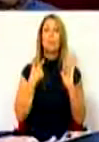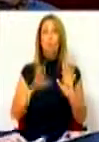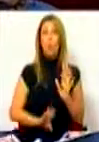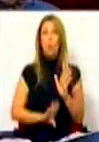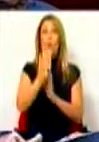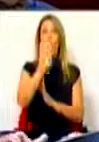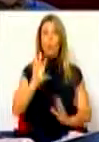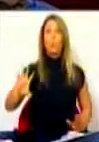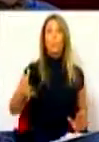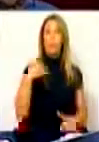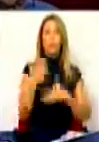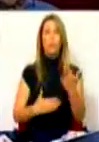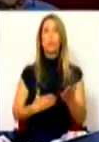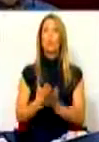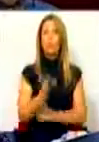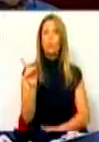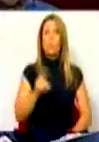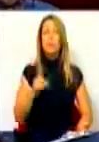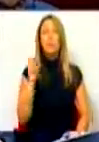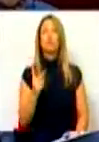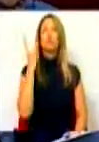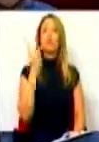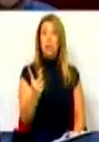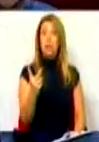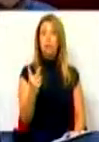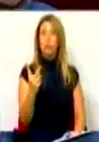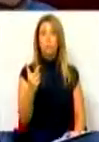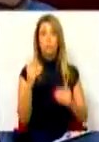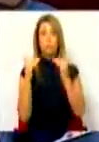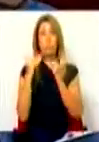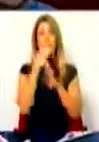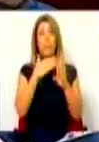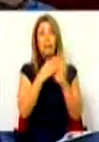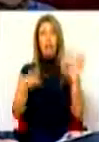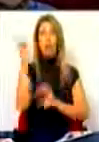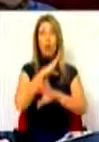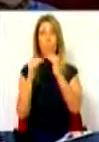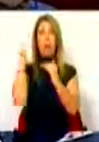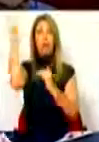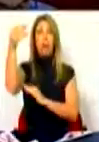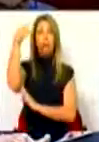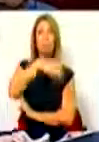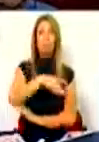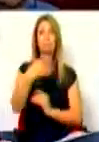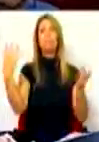país continua, pelo segundo ano consecutivo, acima da média europeia. É uma coisa que também não sucedia